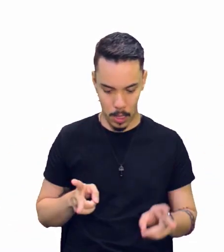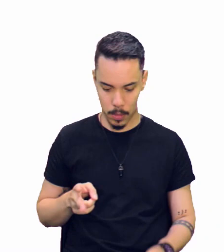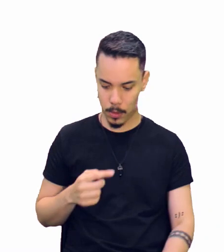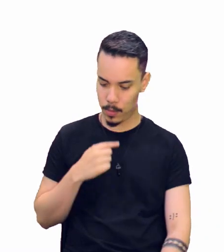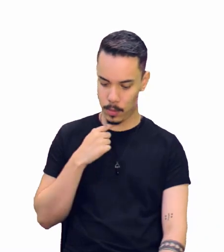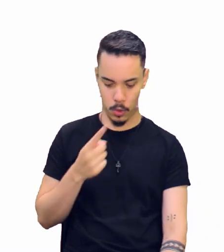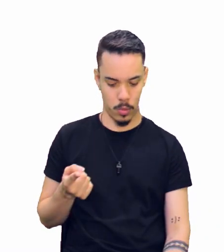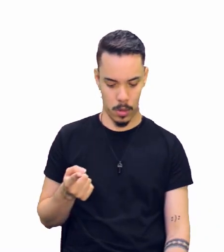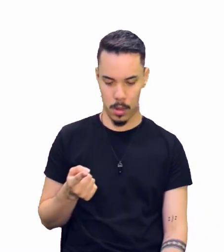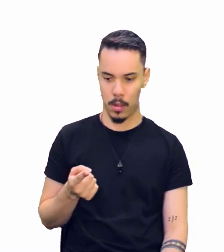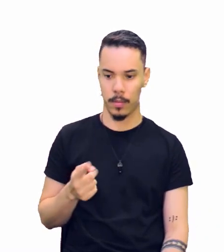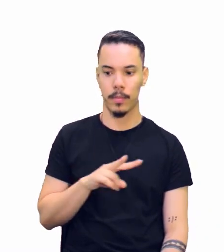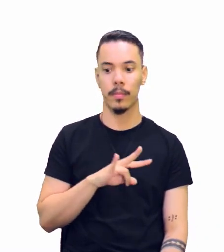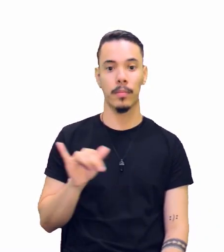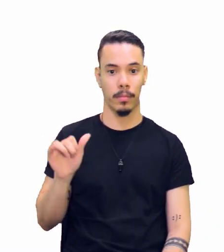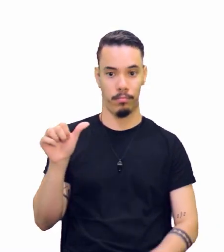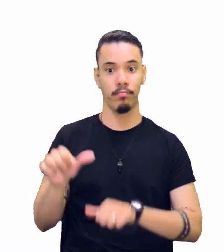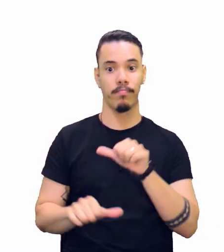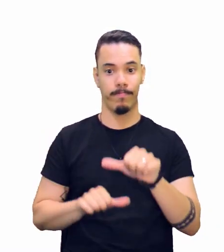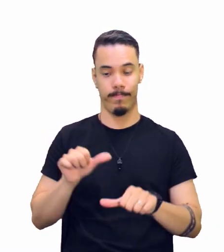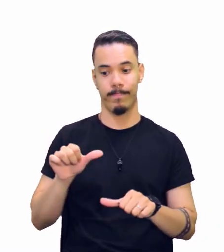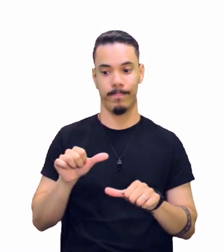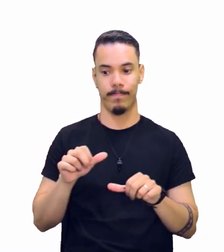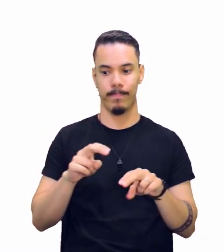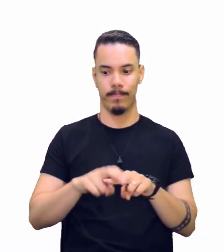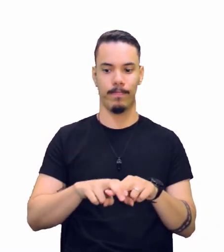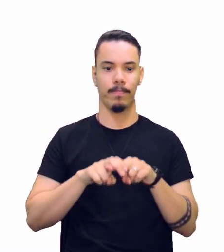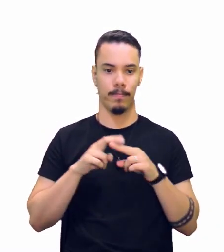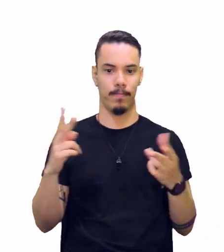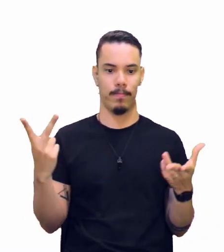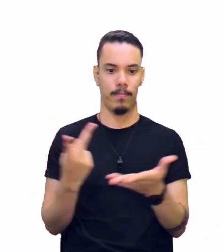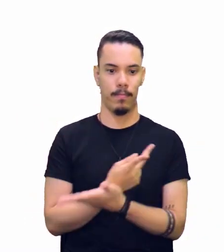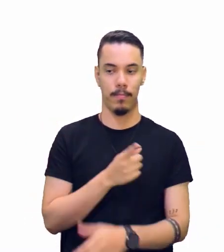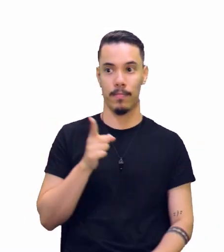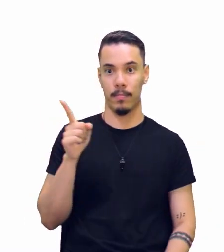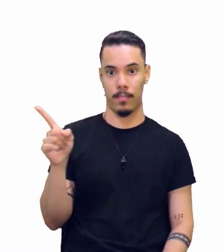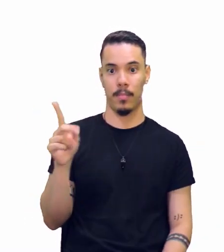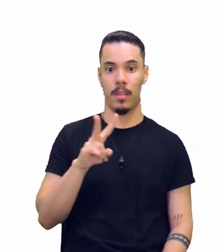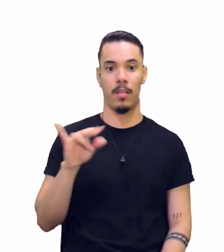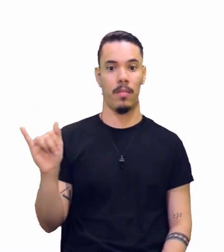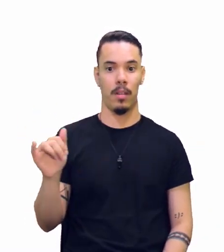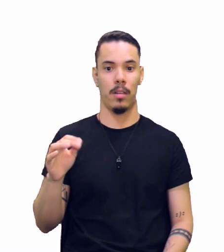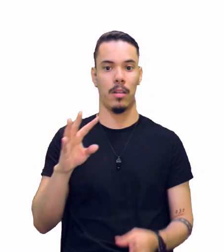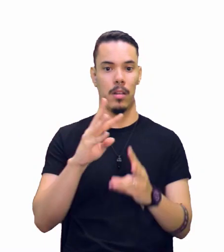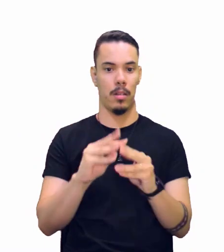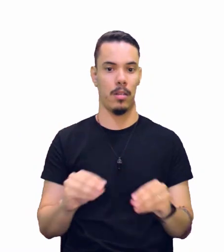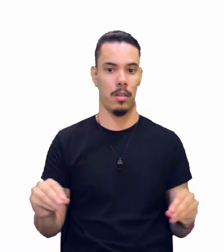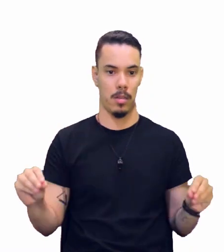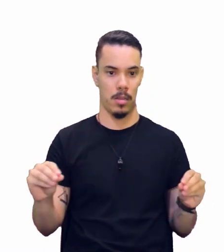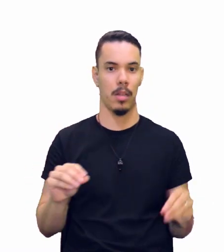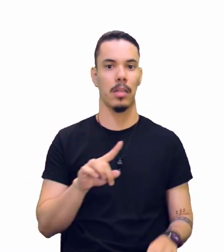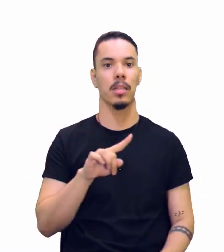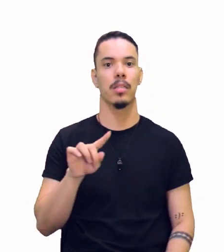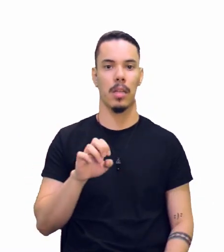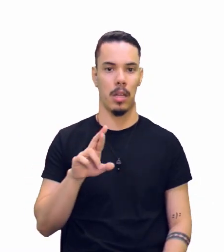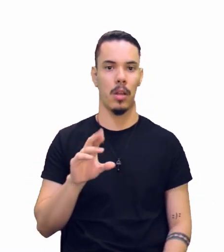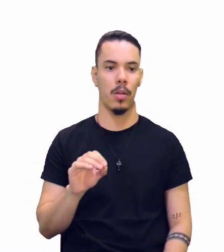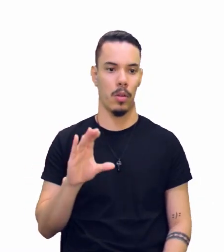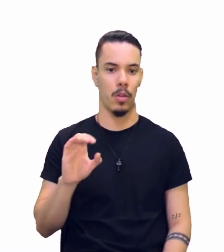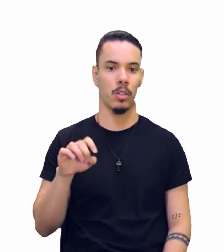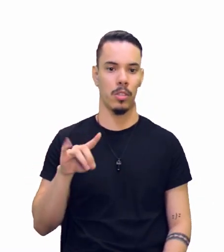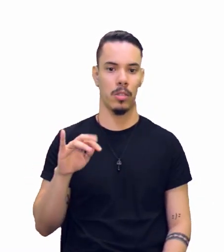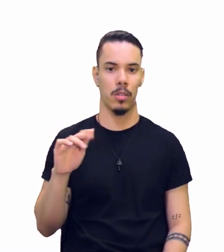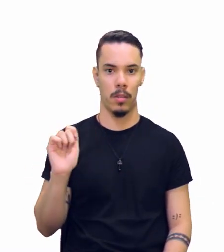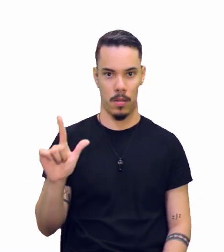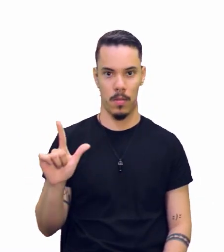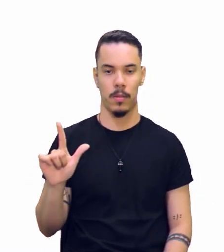colocou. Vai sofrer essa alteração. Portanto, aqui neste caso, você vai usar zero condicional para esse tipo de frase. Posso